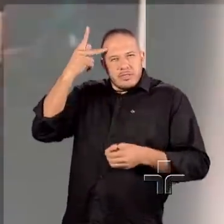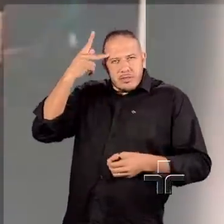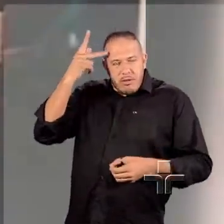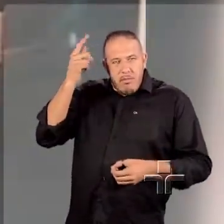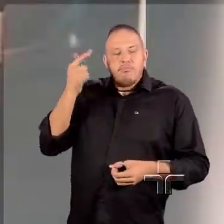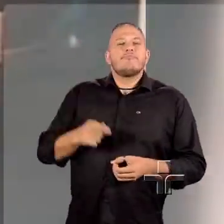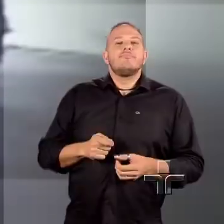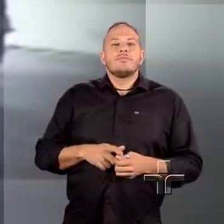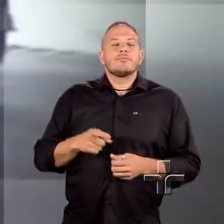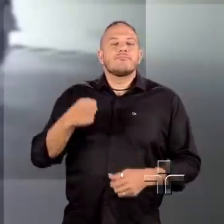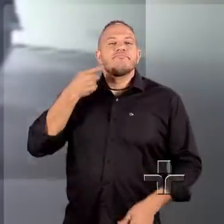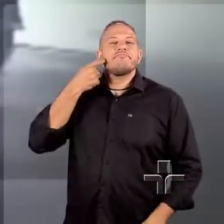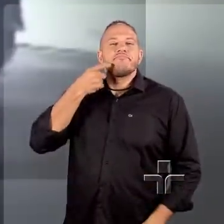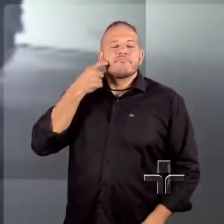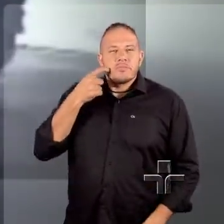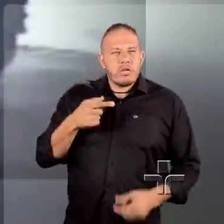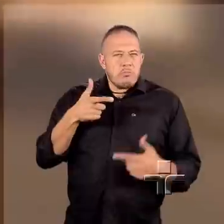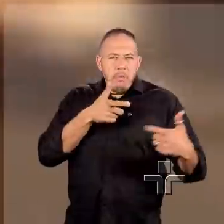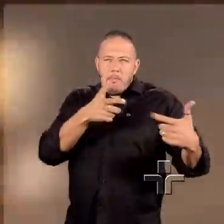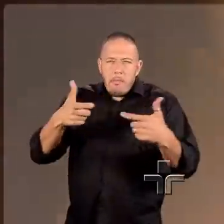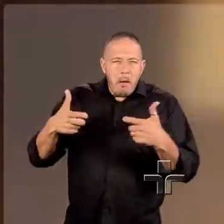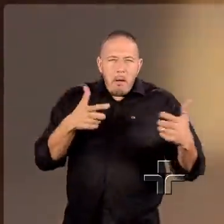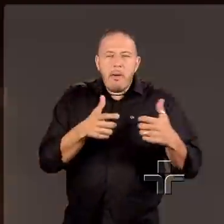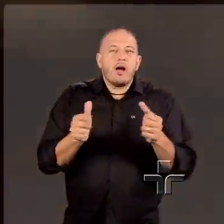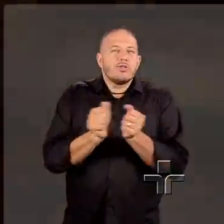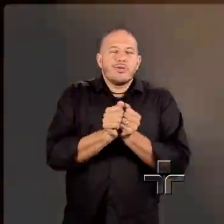ruas bloqueadas, troca de tiros com a polícia